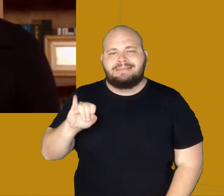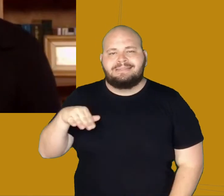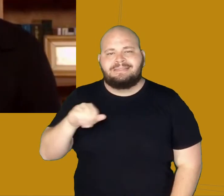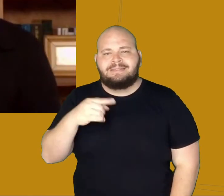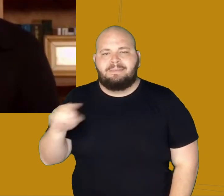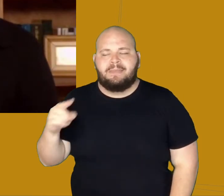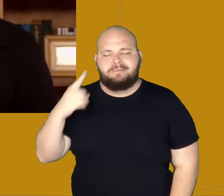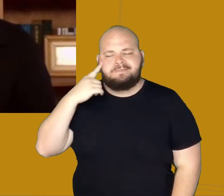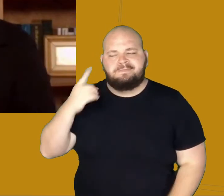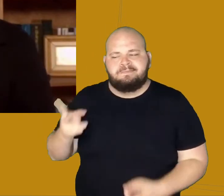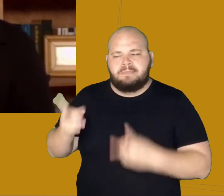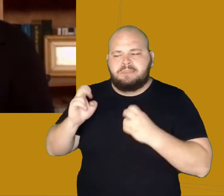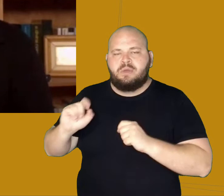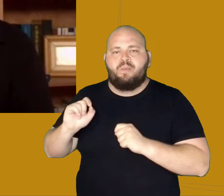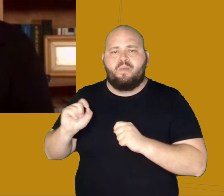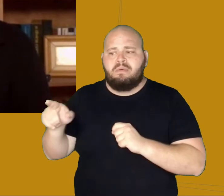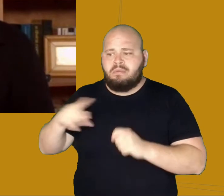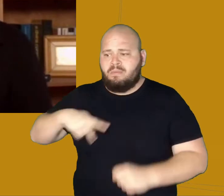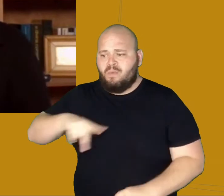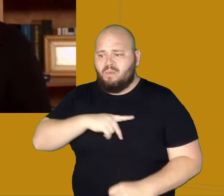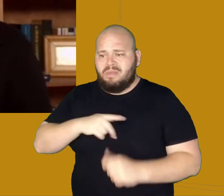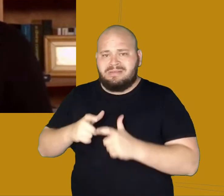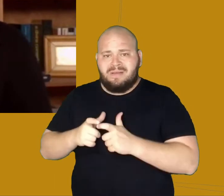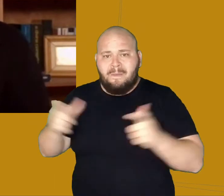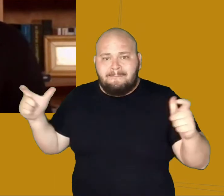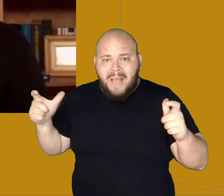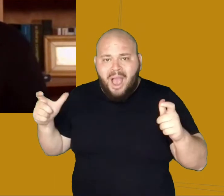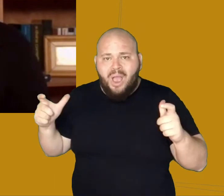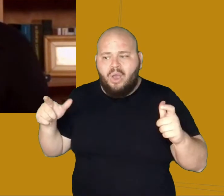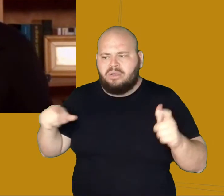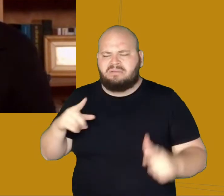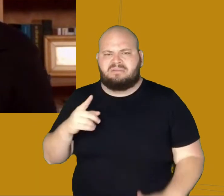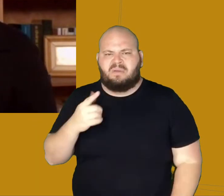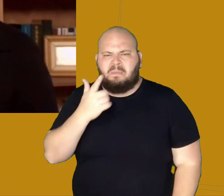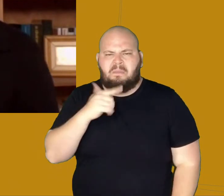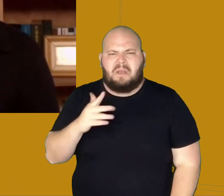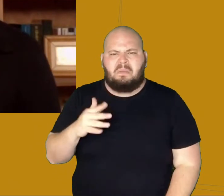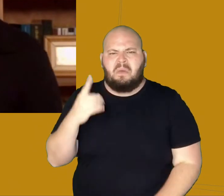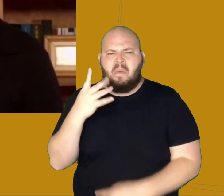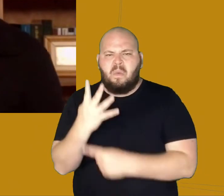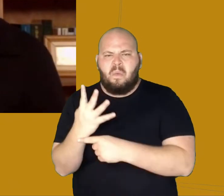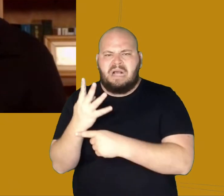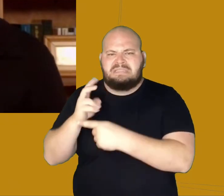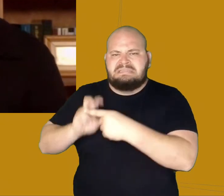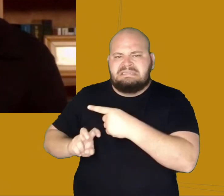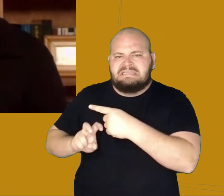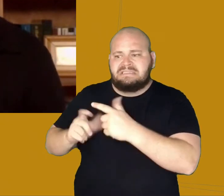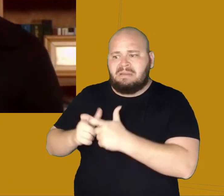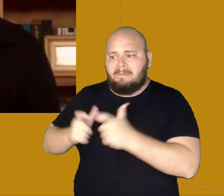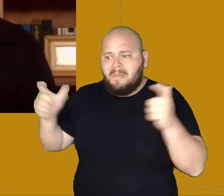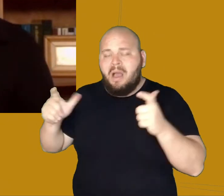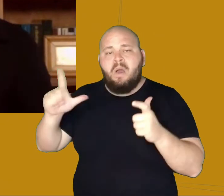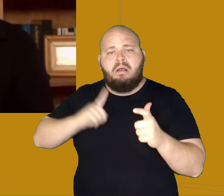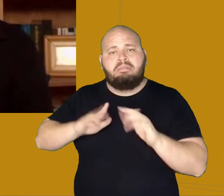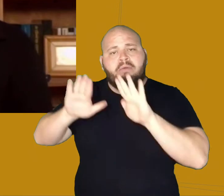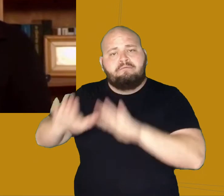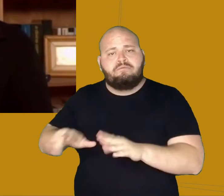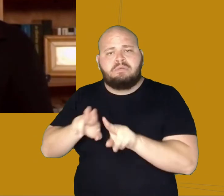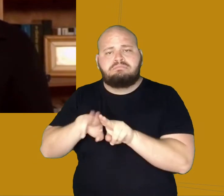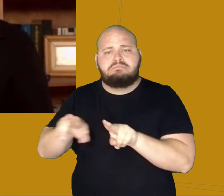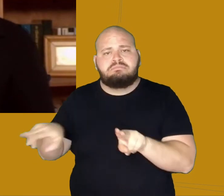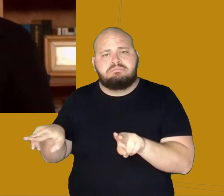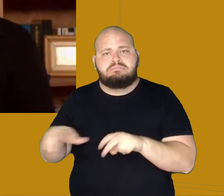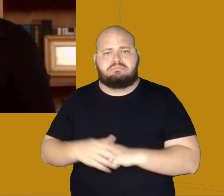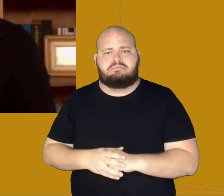Bacamarte percebe lá pelas tantas que mais da metade da população, cerca de 4/5 dos itaguaienses, se encontra